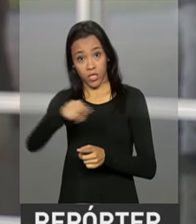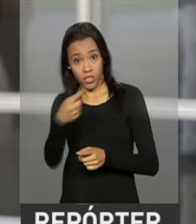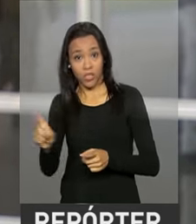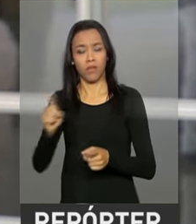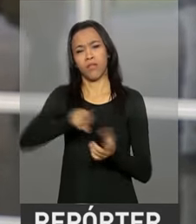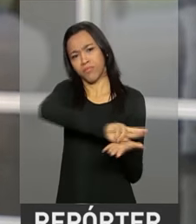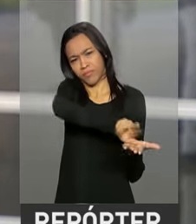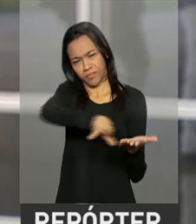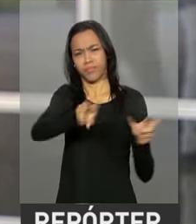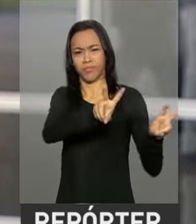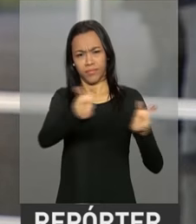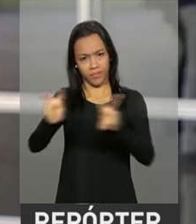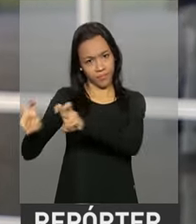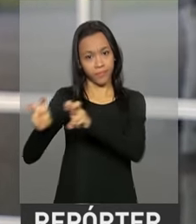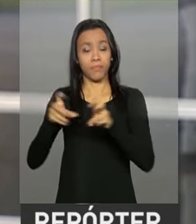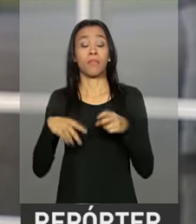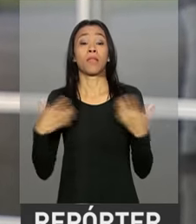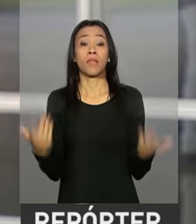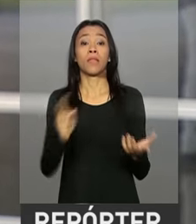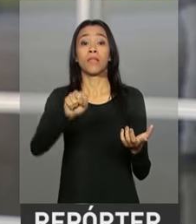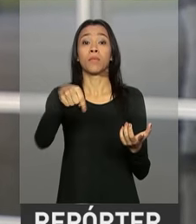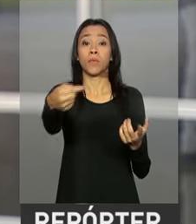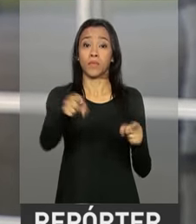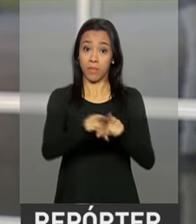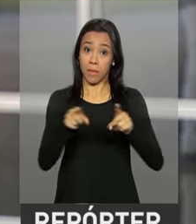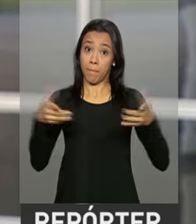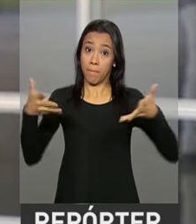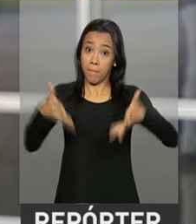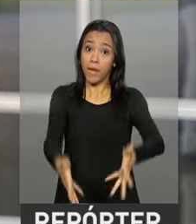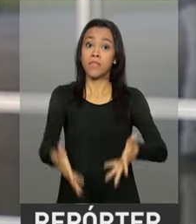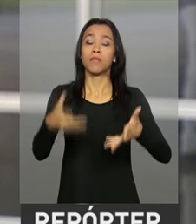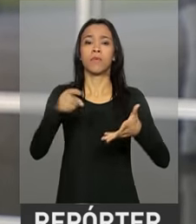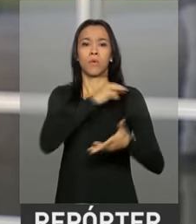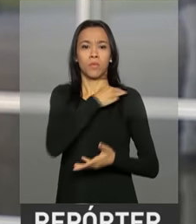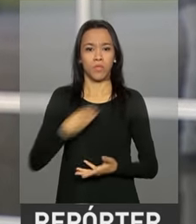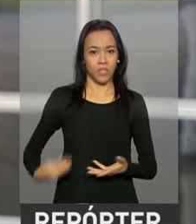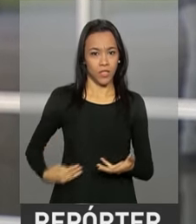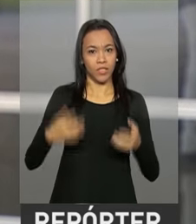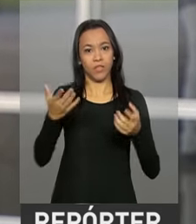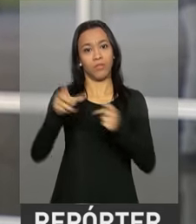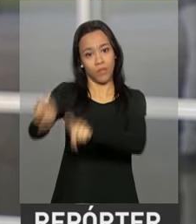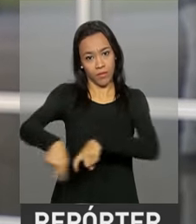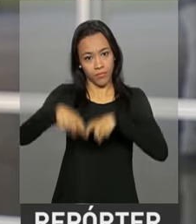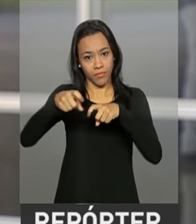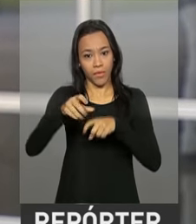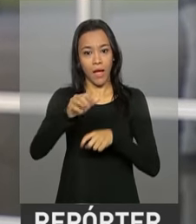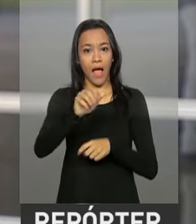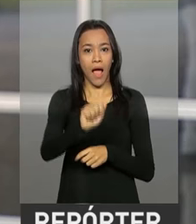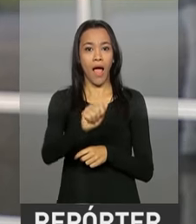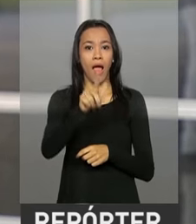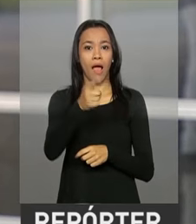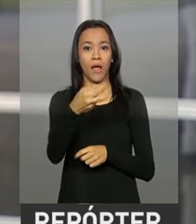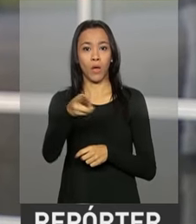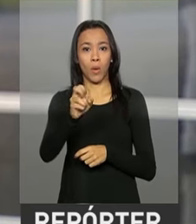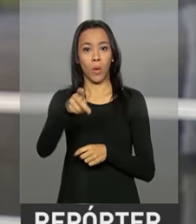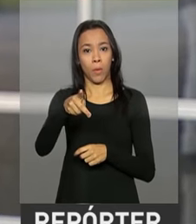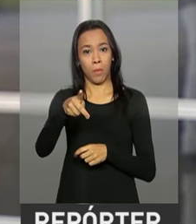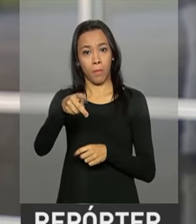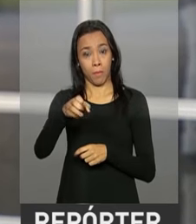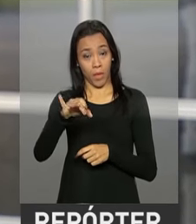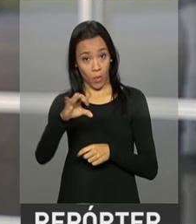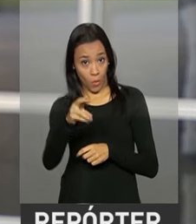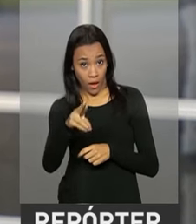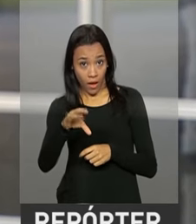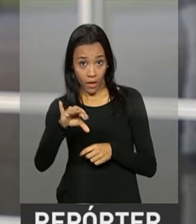do presidente em exercício, Michel Temer, participam também do evento os ministros da Agropecuária, Pecuária e Abastecimento,